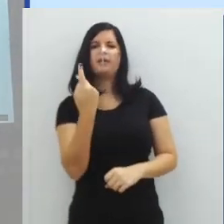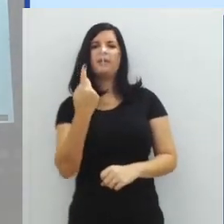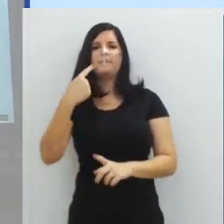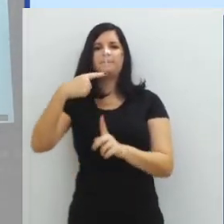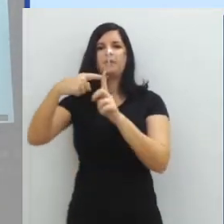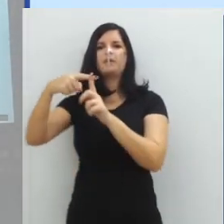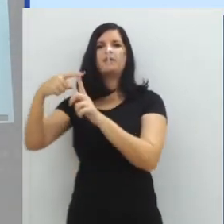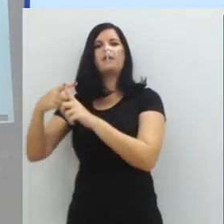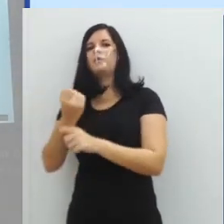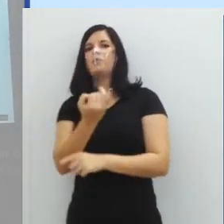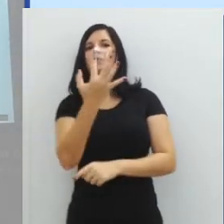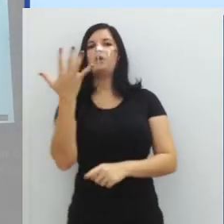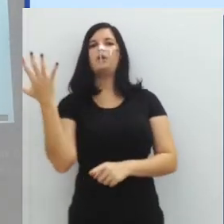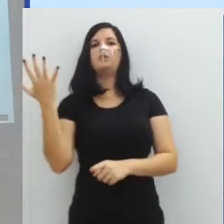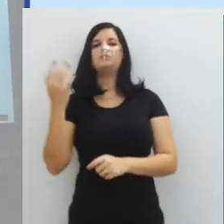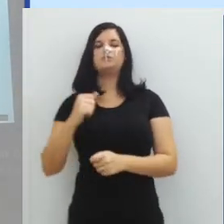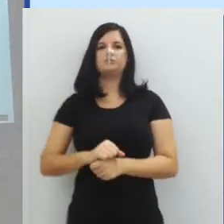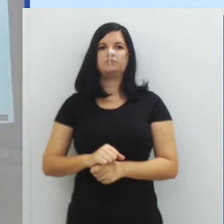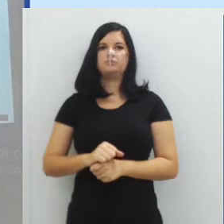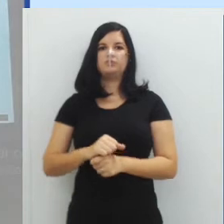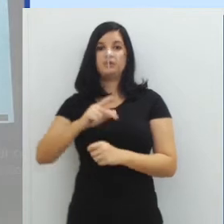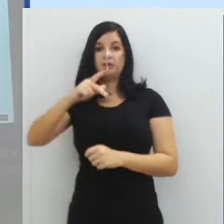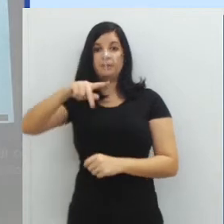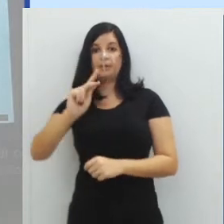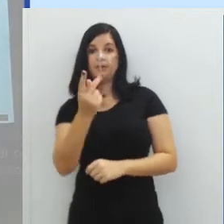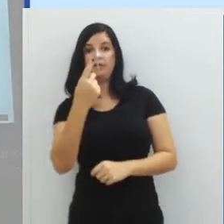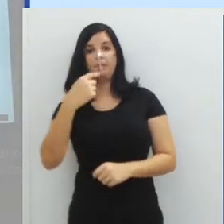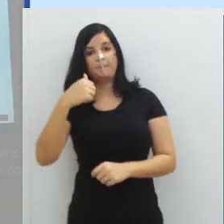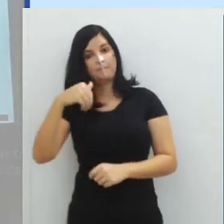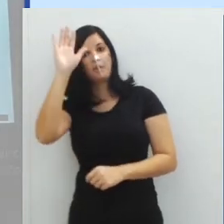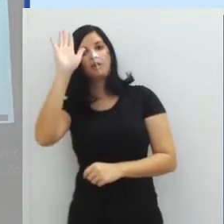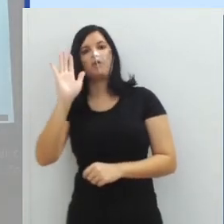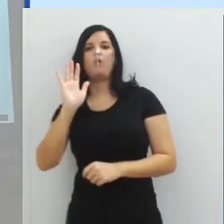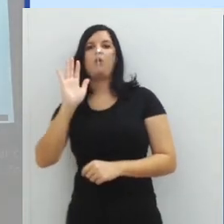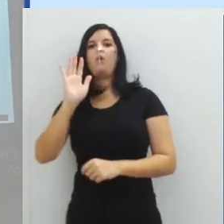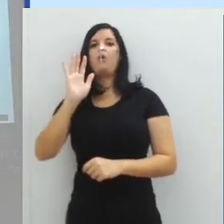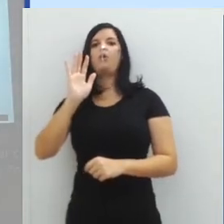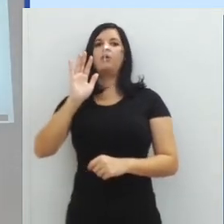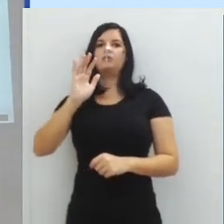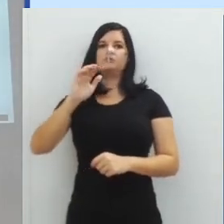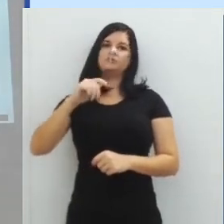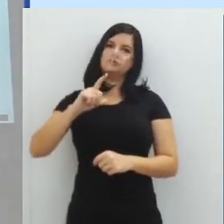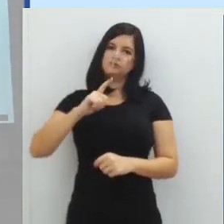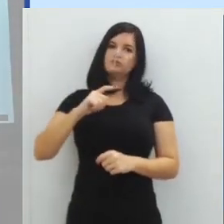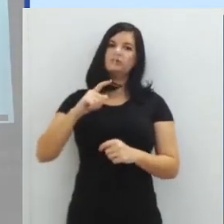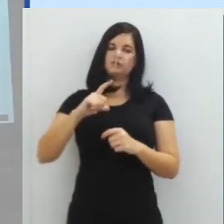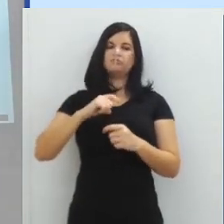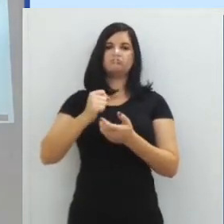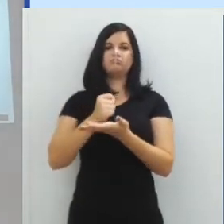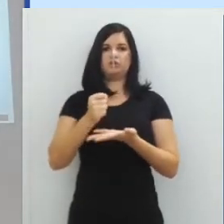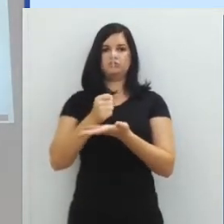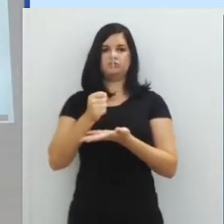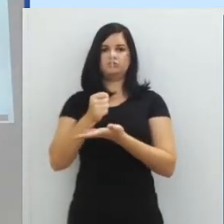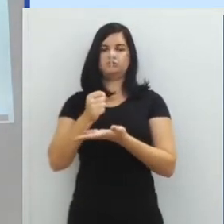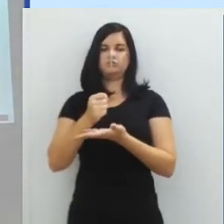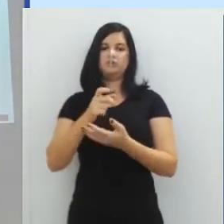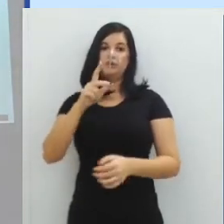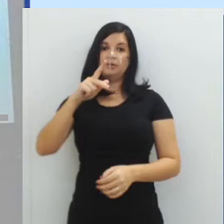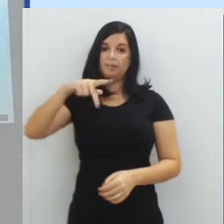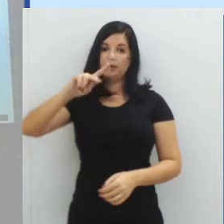solução. Quanto maior o pH, né? Quanto maior o pH, mais básico. Quanto